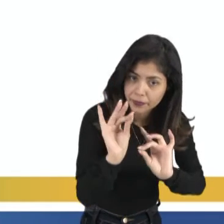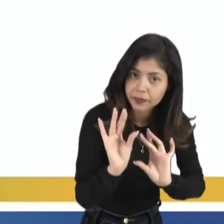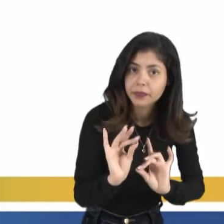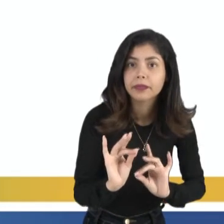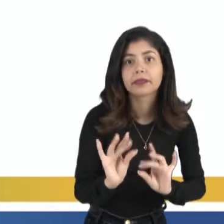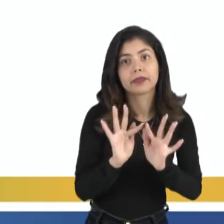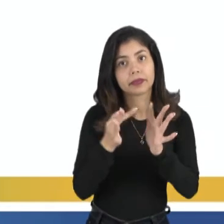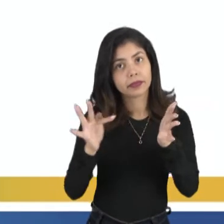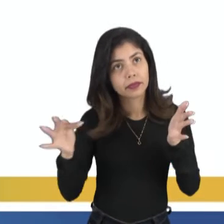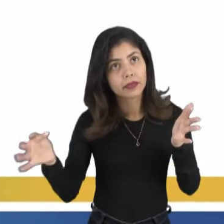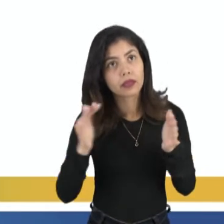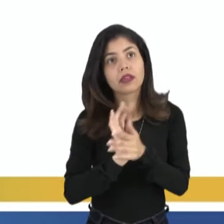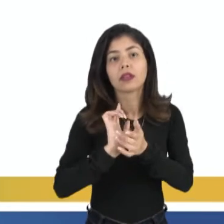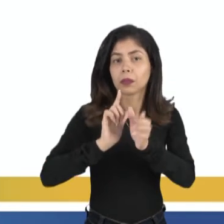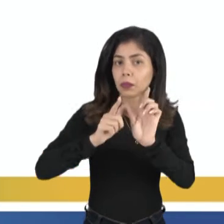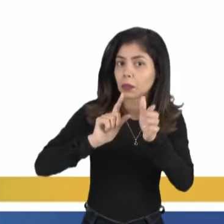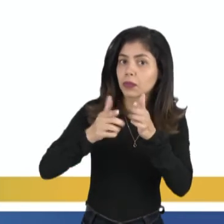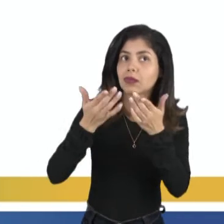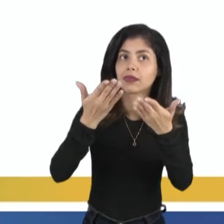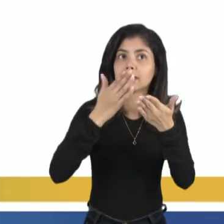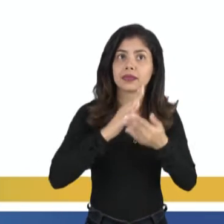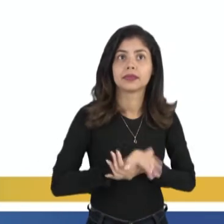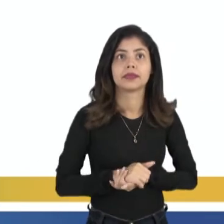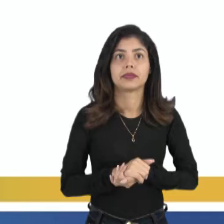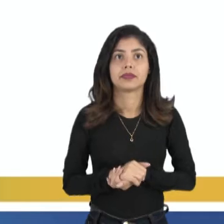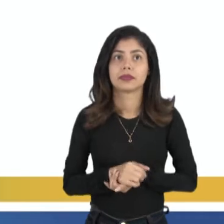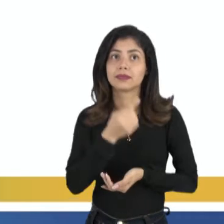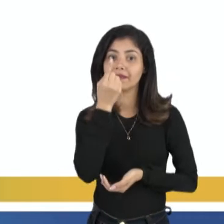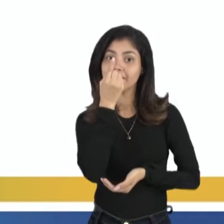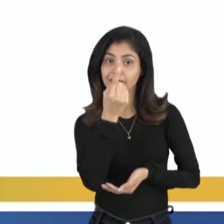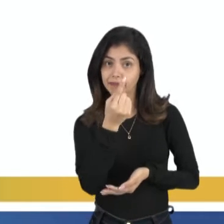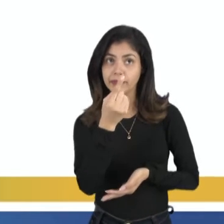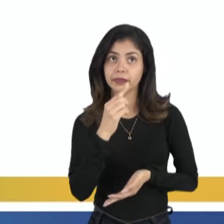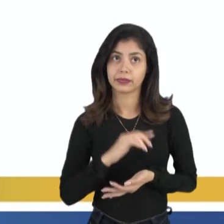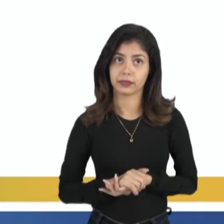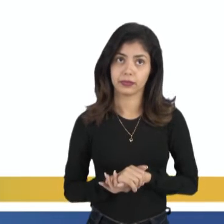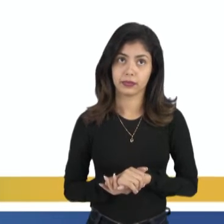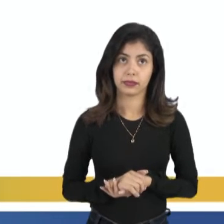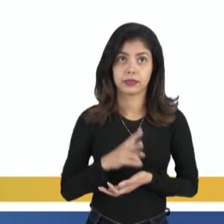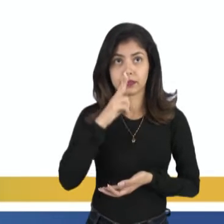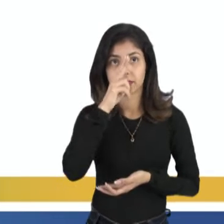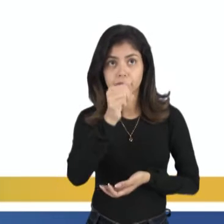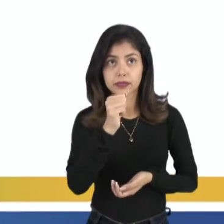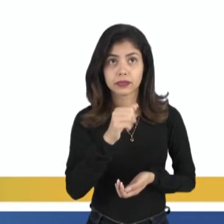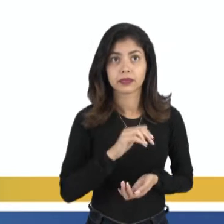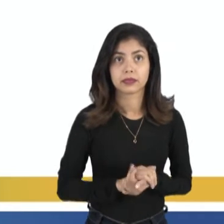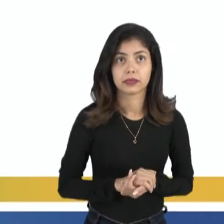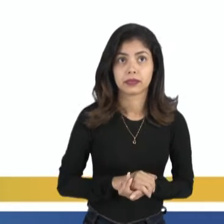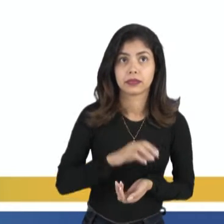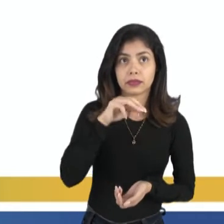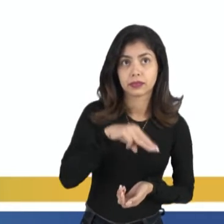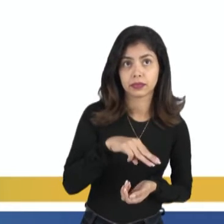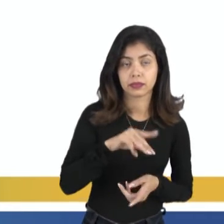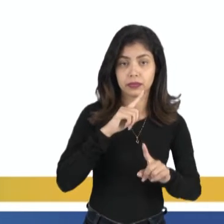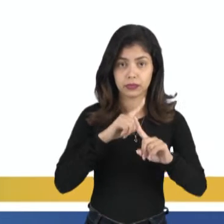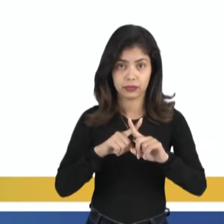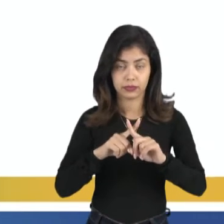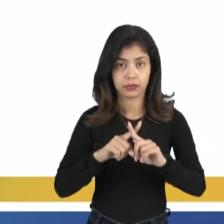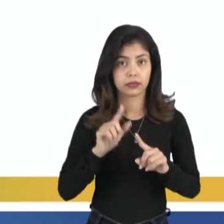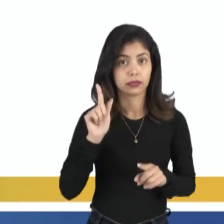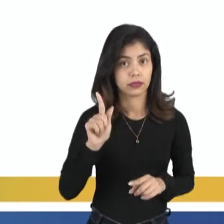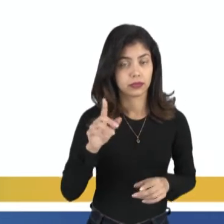dessa aqui, cada letrinha dessa aqui, ó, é uma fórmula. Nós temos a força-peso é igual a massa vezes a gravidade da